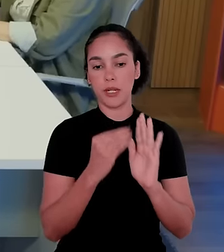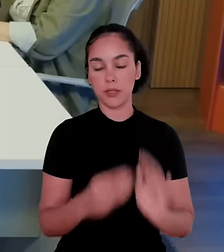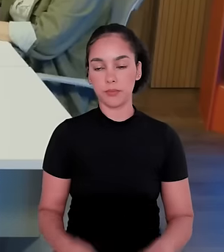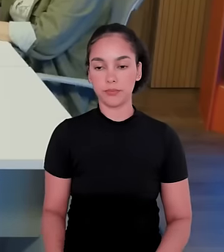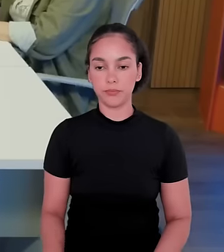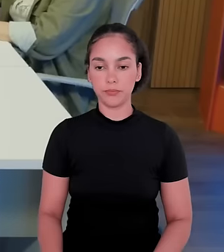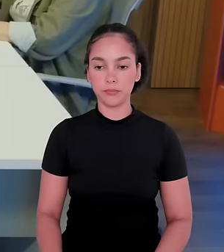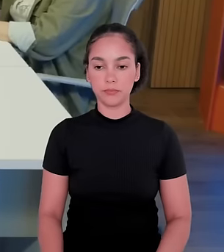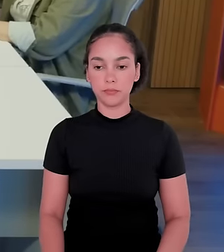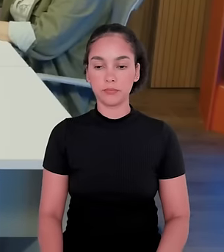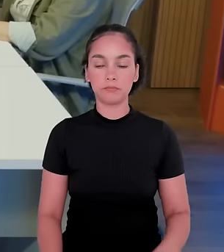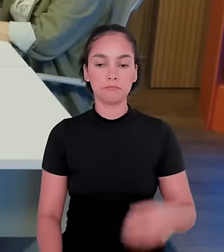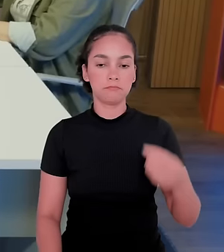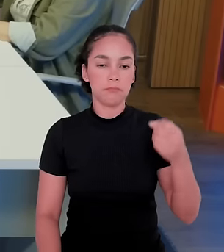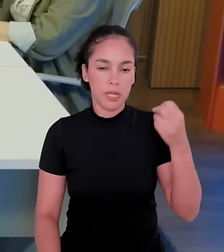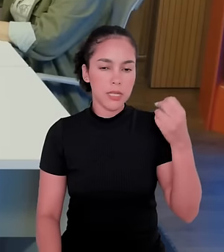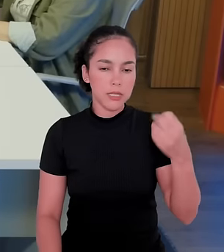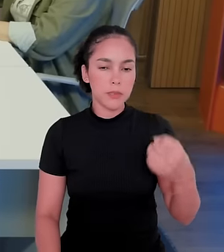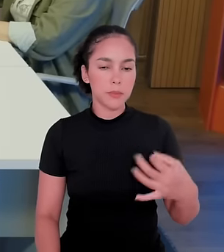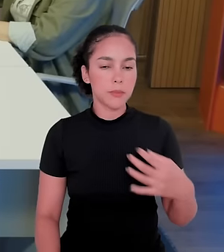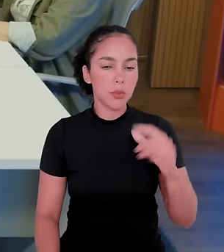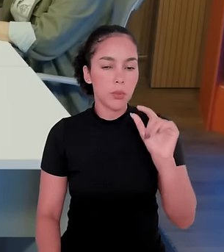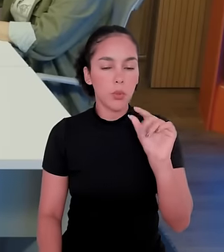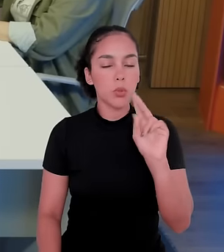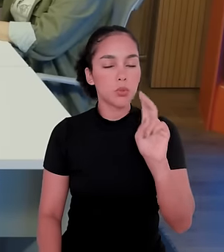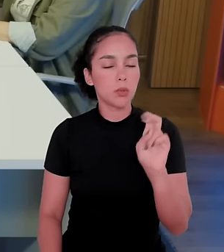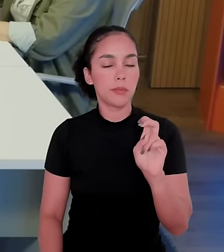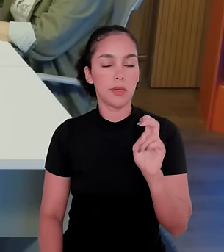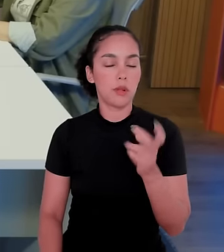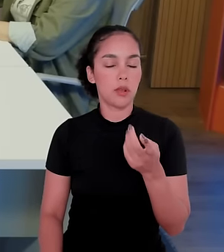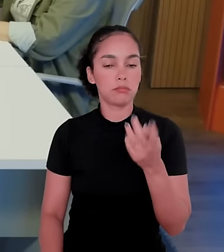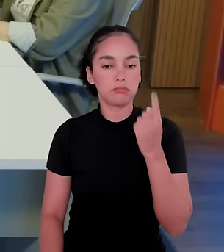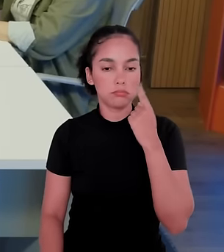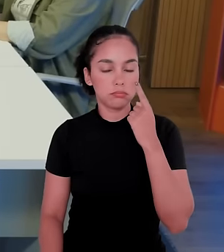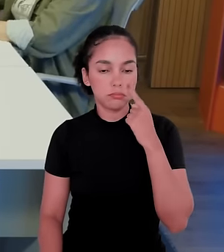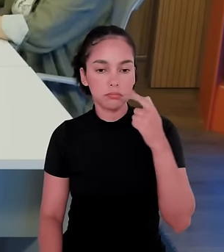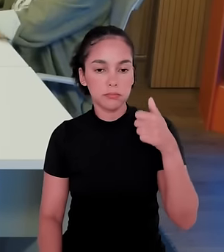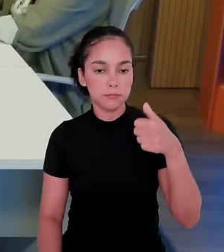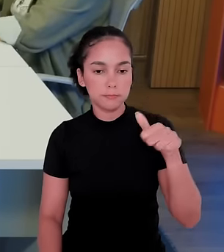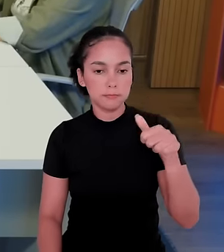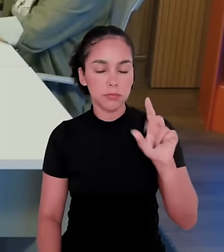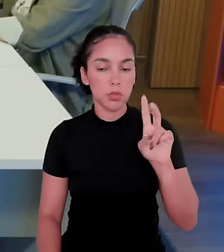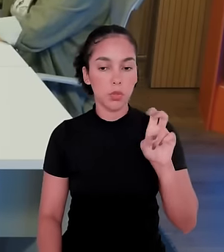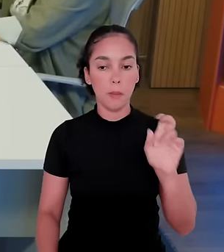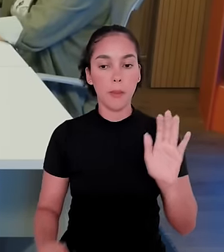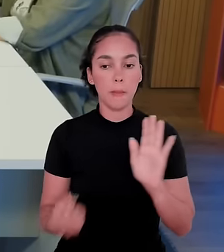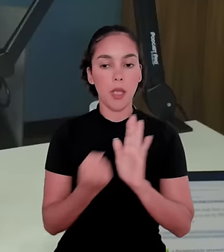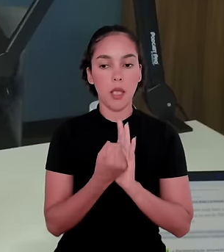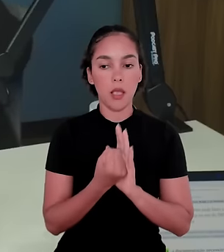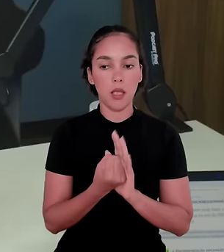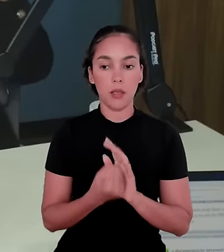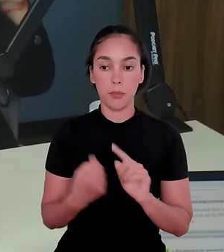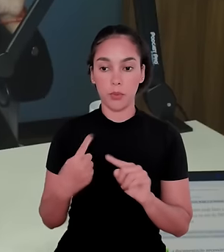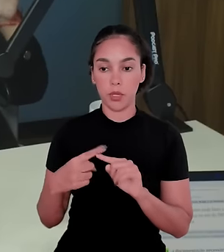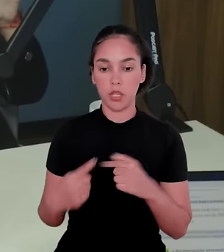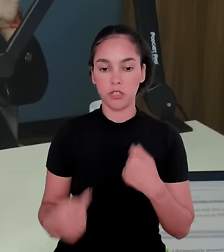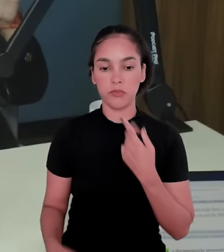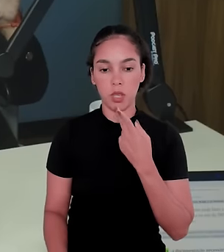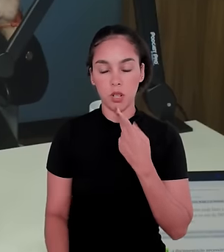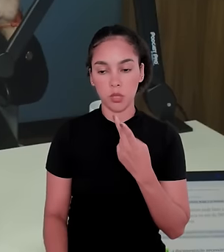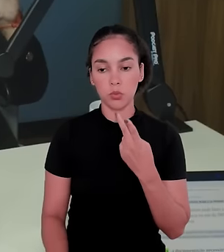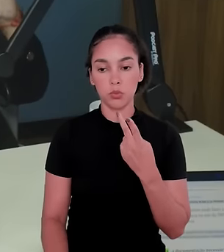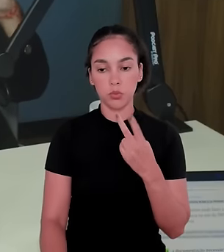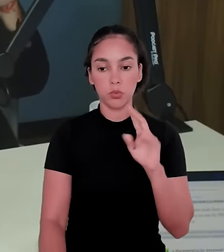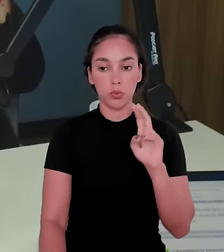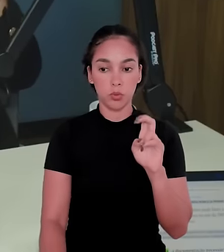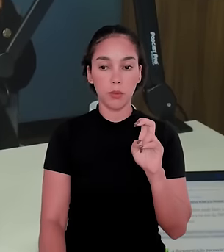especifica um pouquinho assim a questão da da da consulta né de fazer essa consulta aí na da marca como que porque assim a gente tá falando da consulta